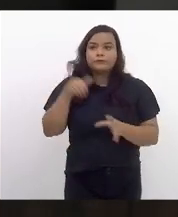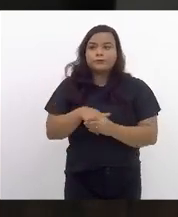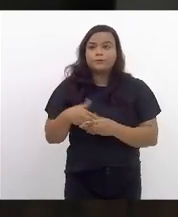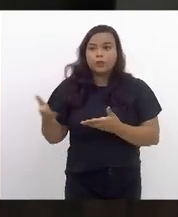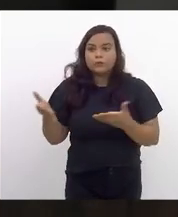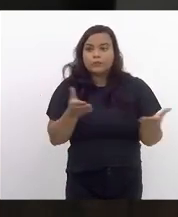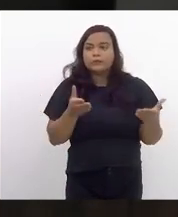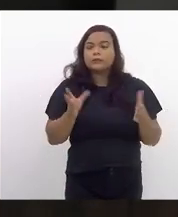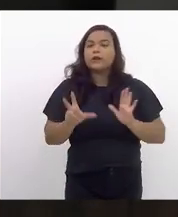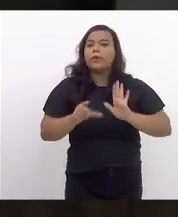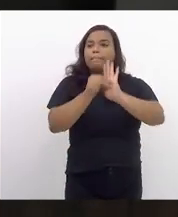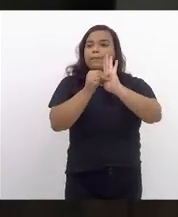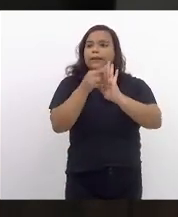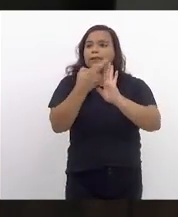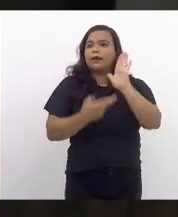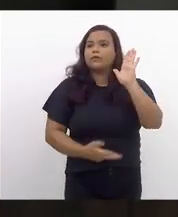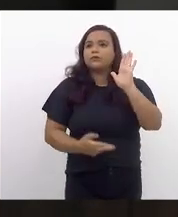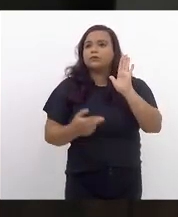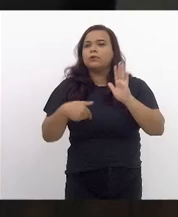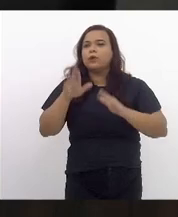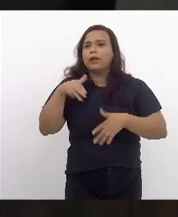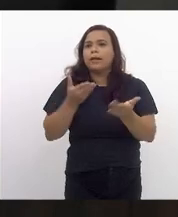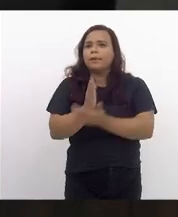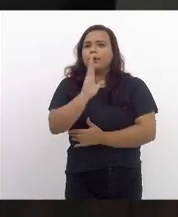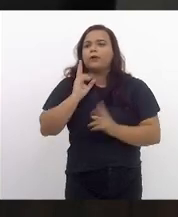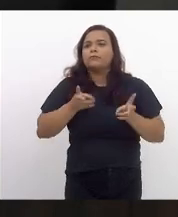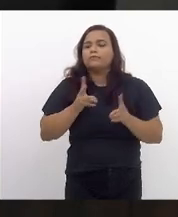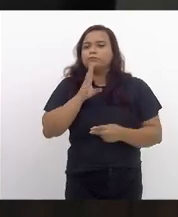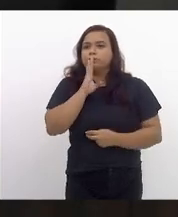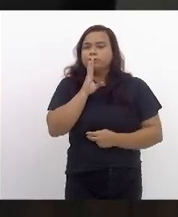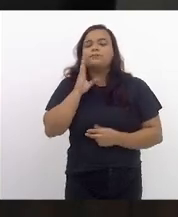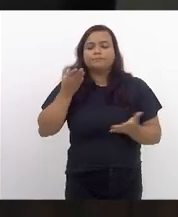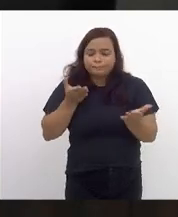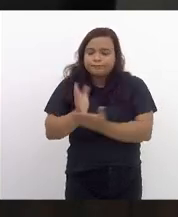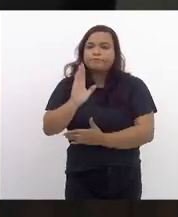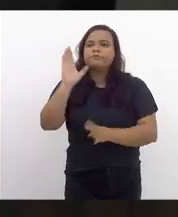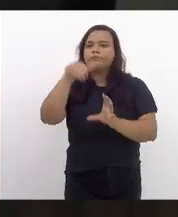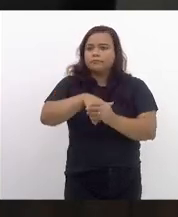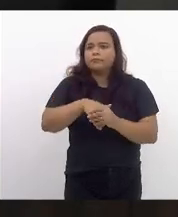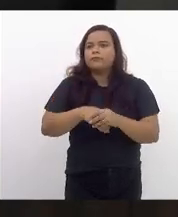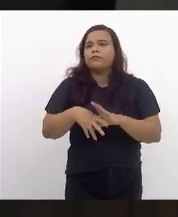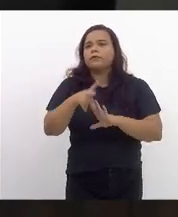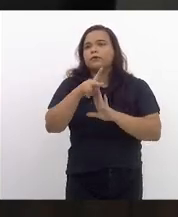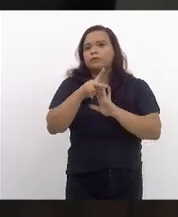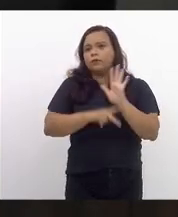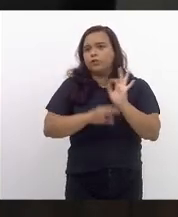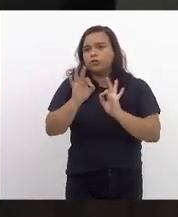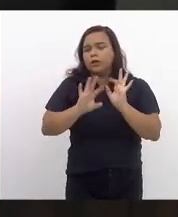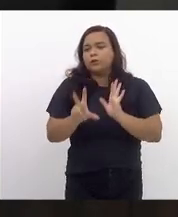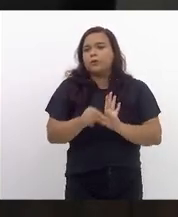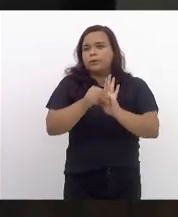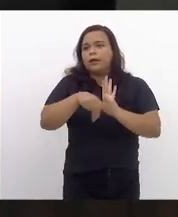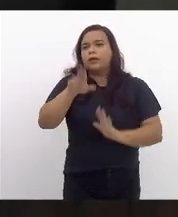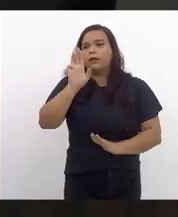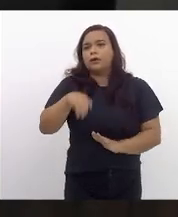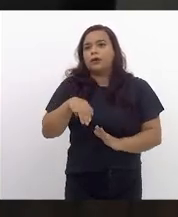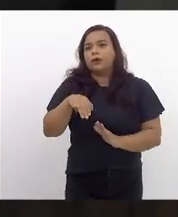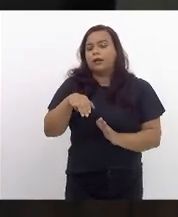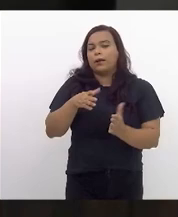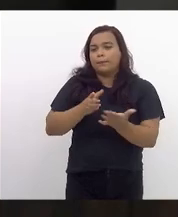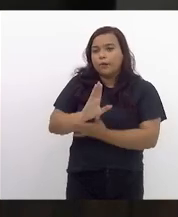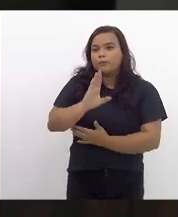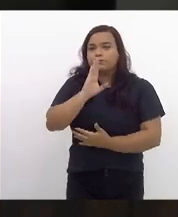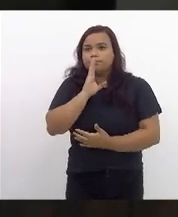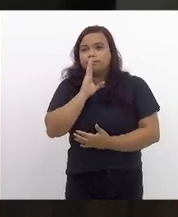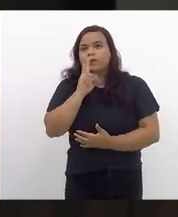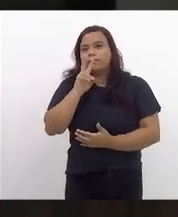votação, emenda de redação. Os senhores que aprovam, permaneçam como estão, aprovado. Em votação, projeto assim emendado. Os senhores que aprovam, permaneçam como estão, aprovado. Vai